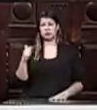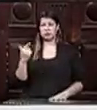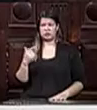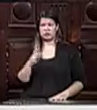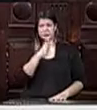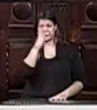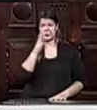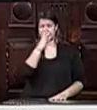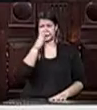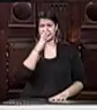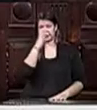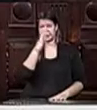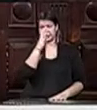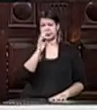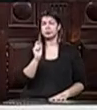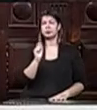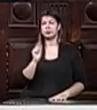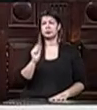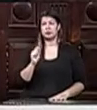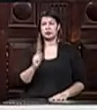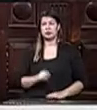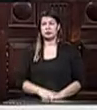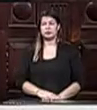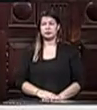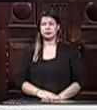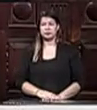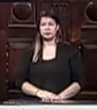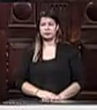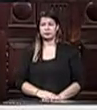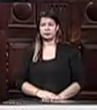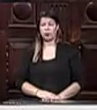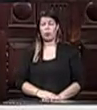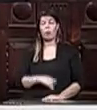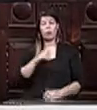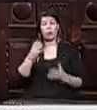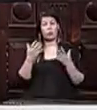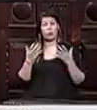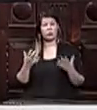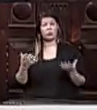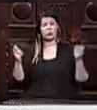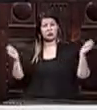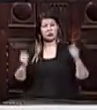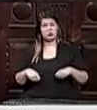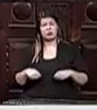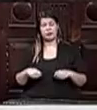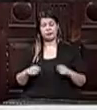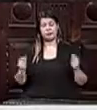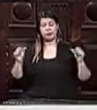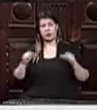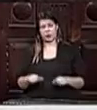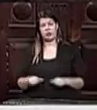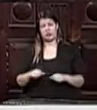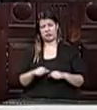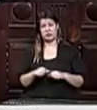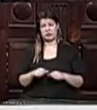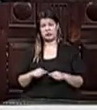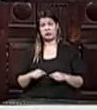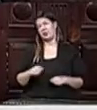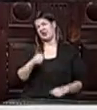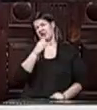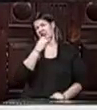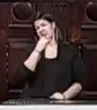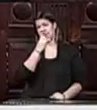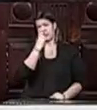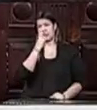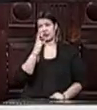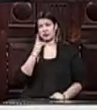aqui uma vez o Eliomar Coelho, e a gente várias vezes repete, ainda consegue piorar a situação. É como se a lei de